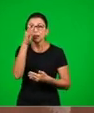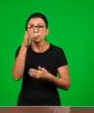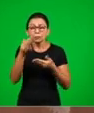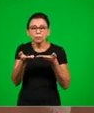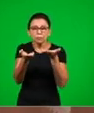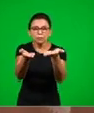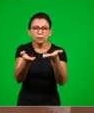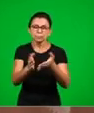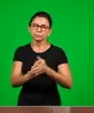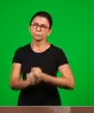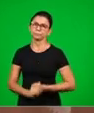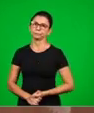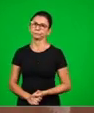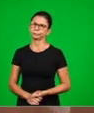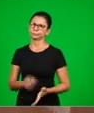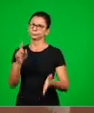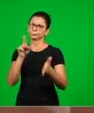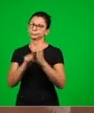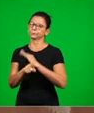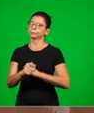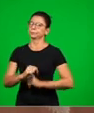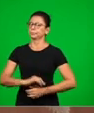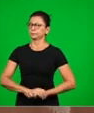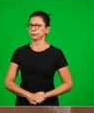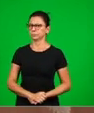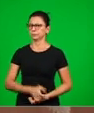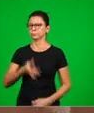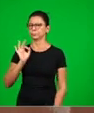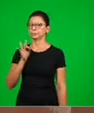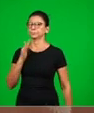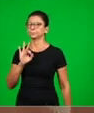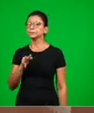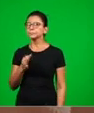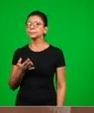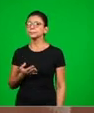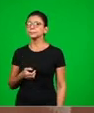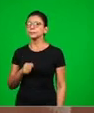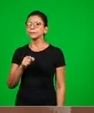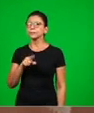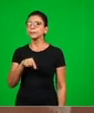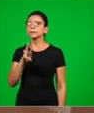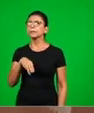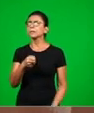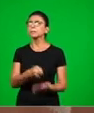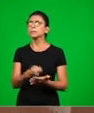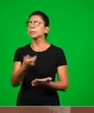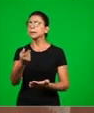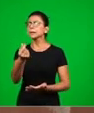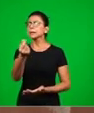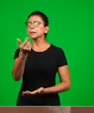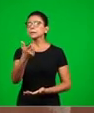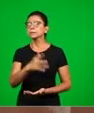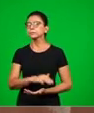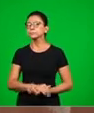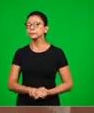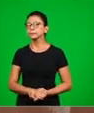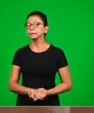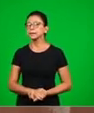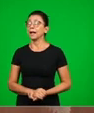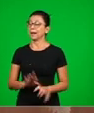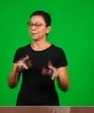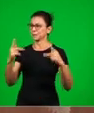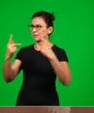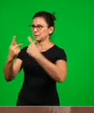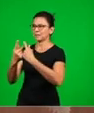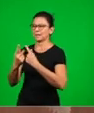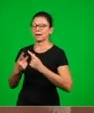pergunto, isto é racional? Quem está pagando isso? Quem está pagando isso? Aí o presbitério, não,